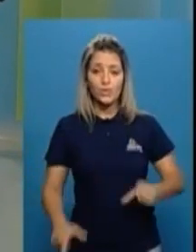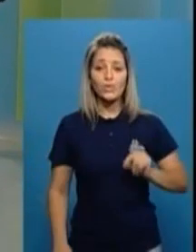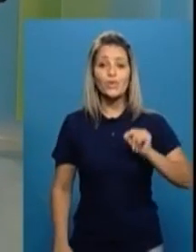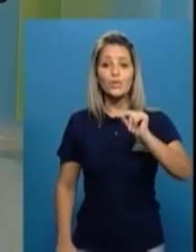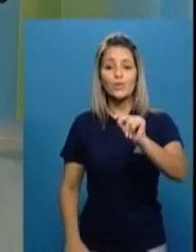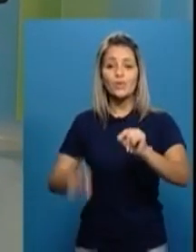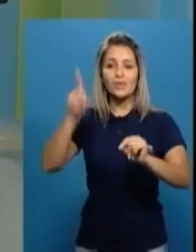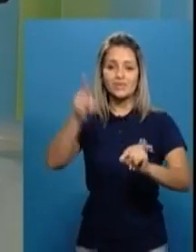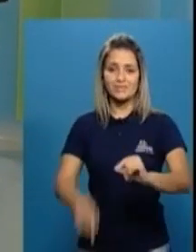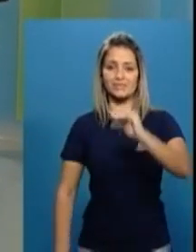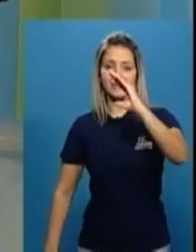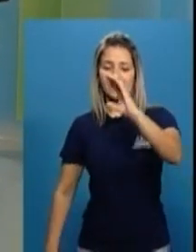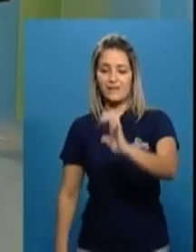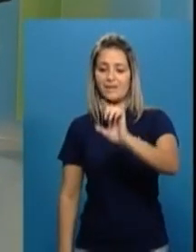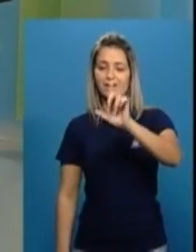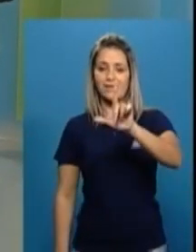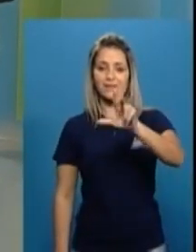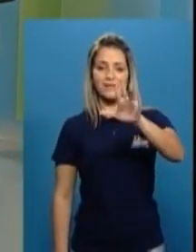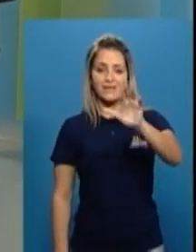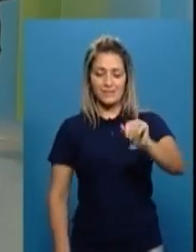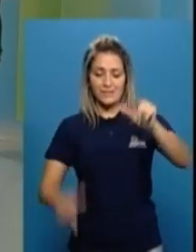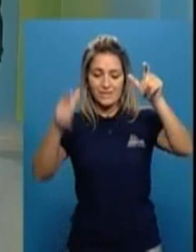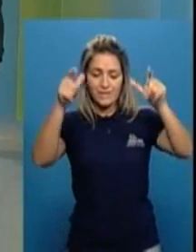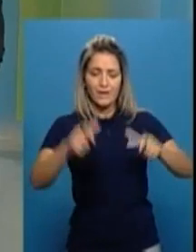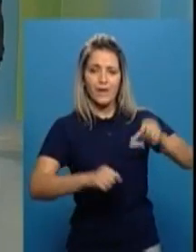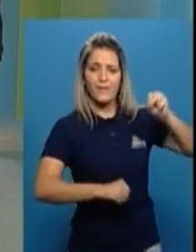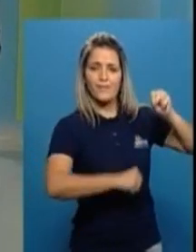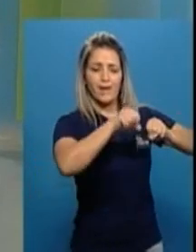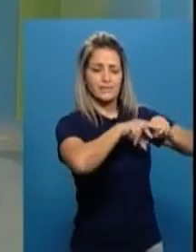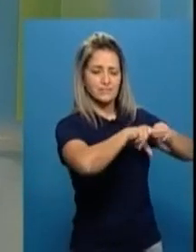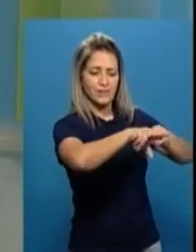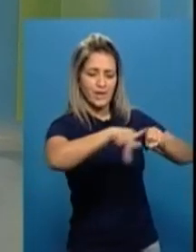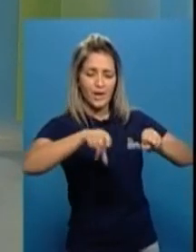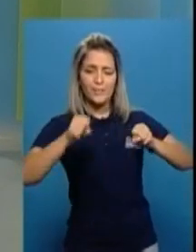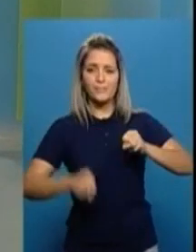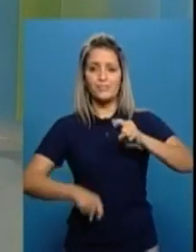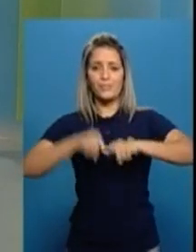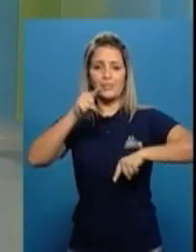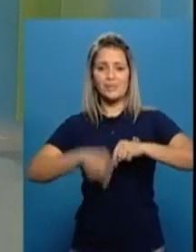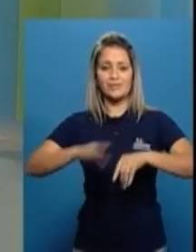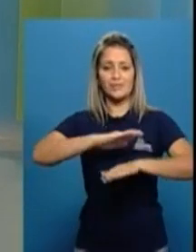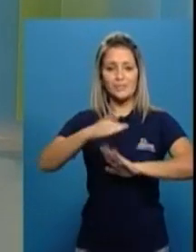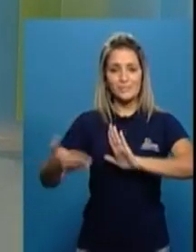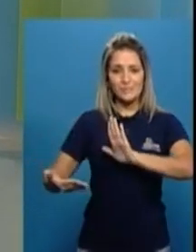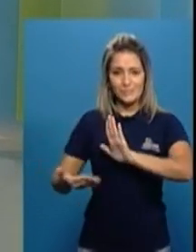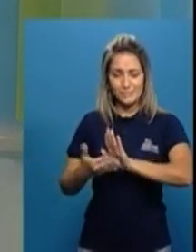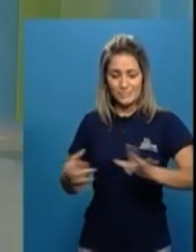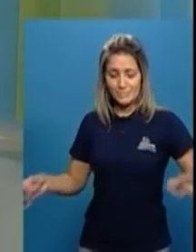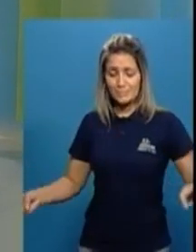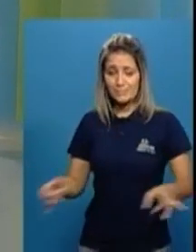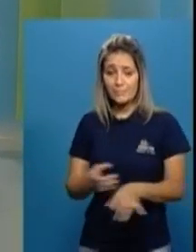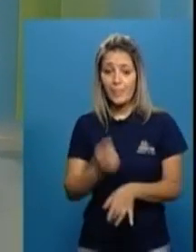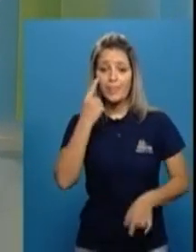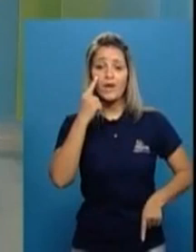como célula, as máquinas diferentes que possam fabricar um produto inteiro. O material, ele